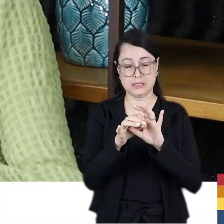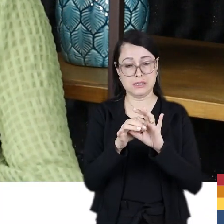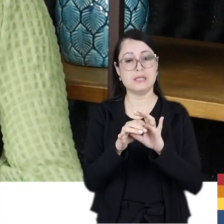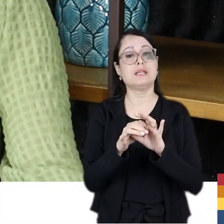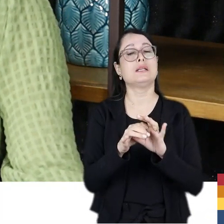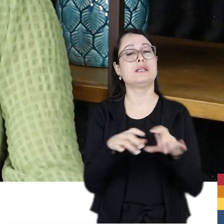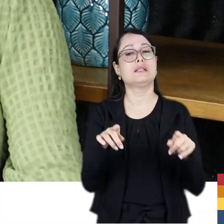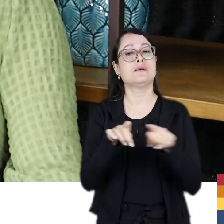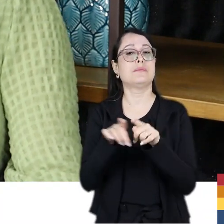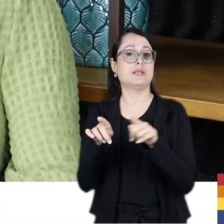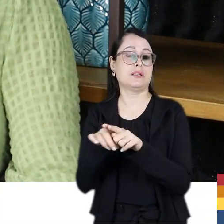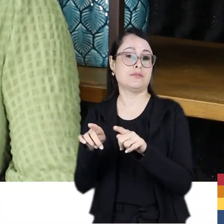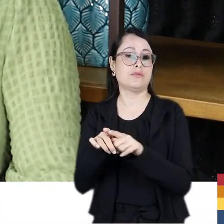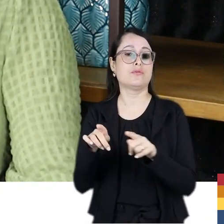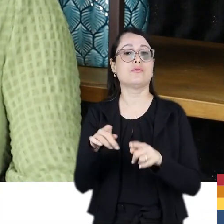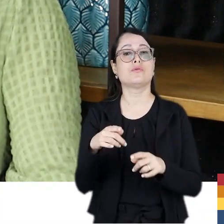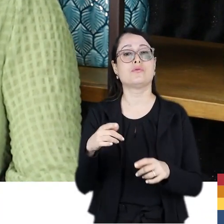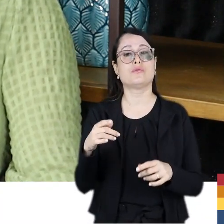geral básica.